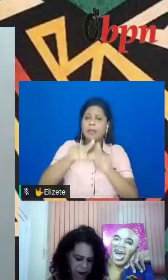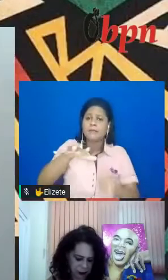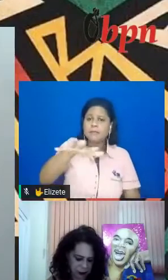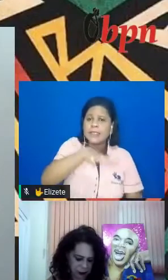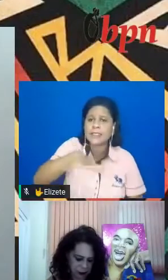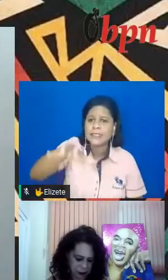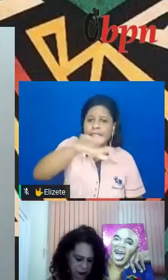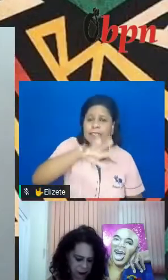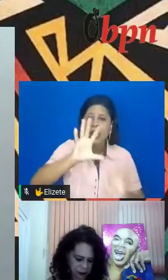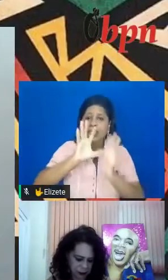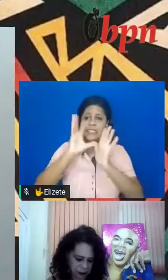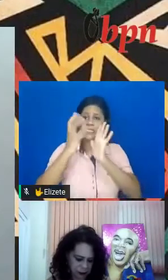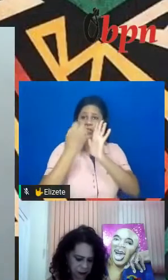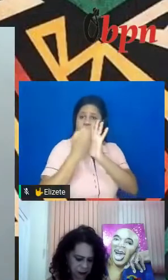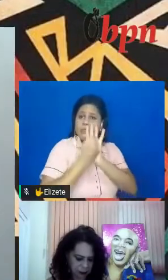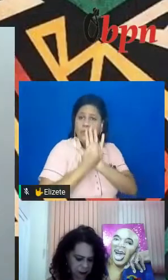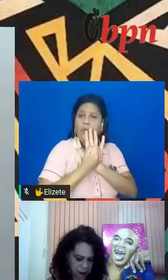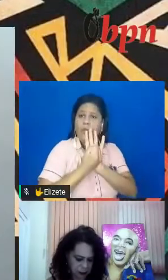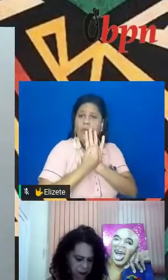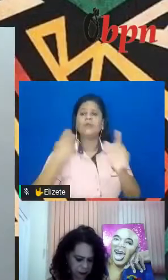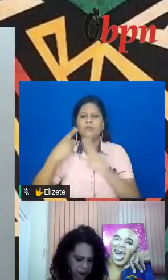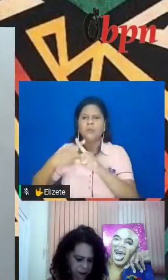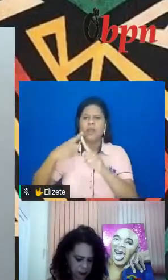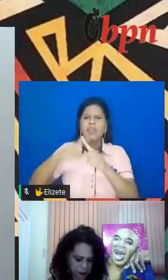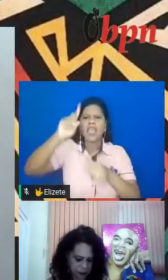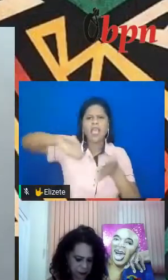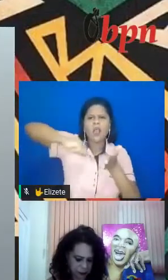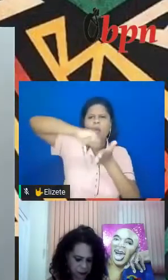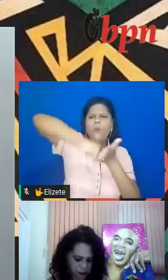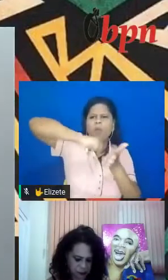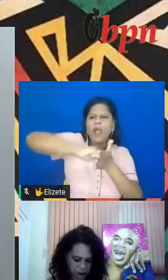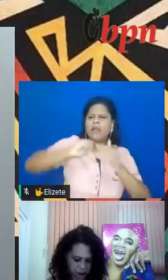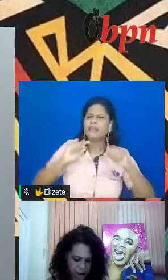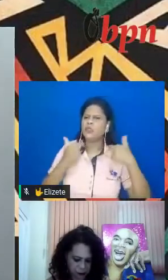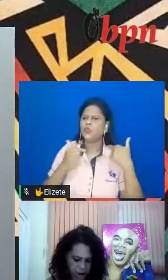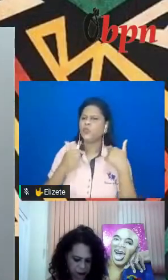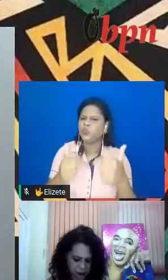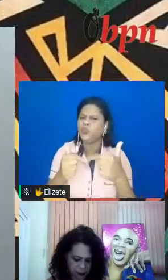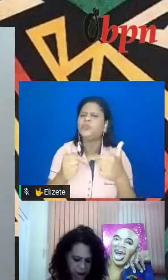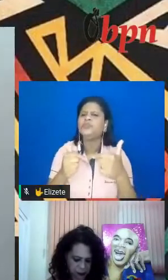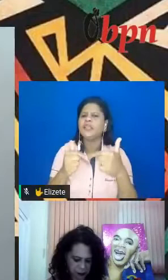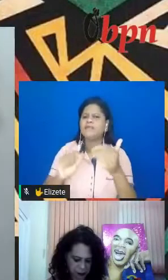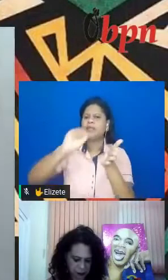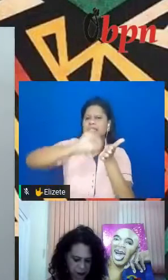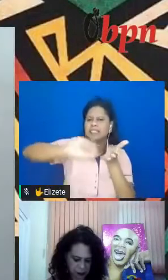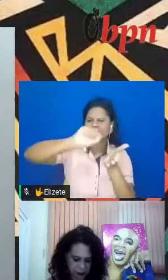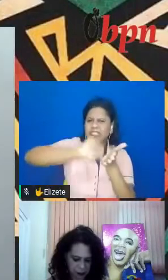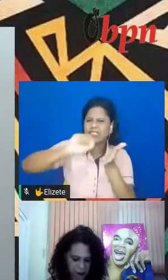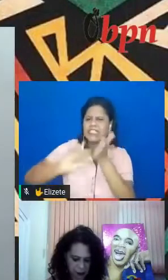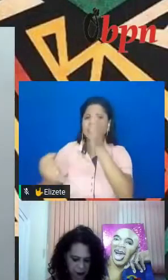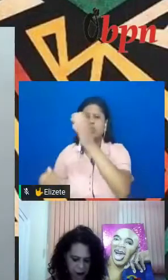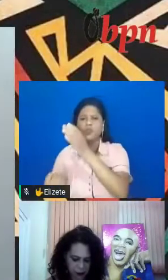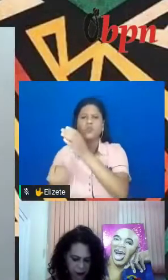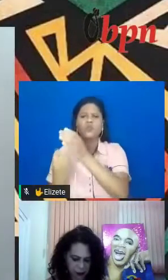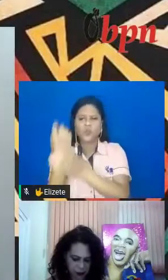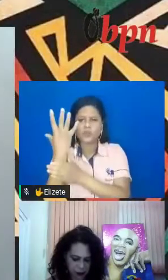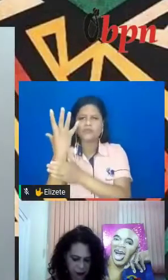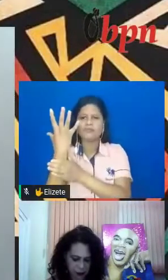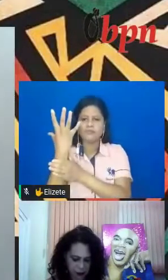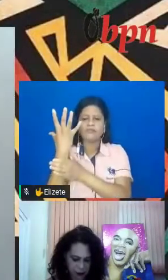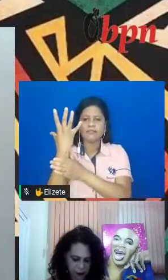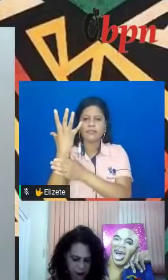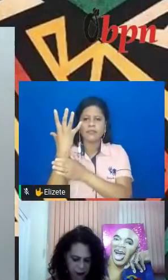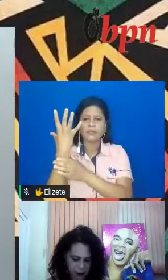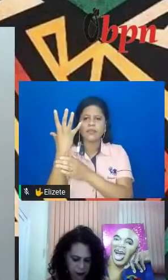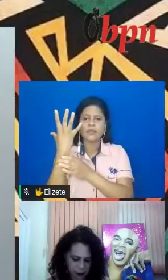uma luta em que essa escrita, justamente, que surge, né, que surge desses gritos, ela